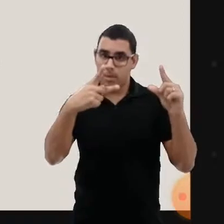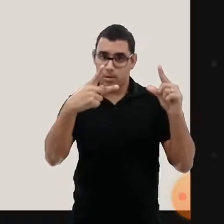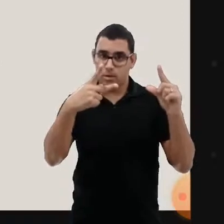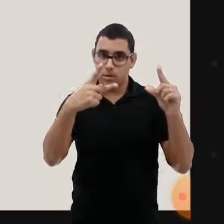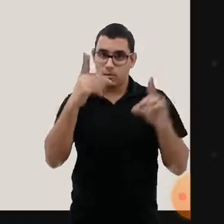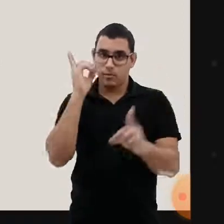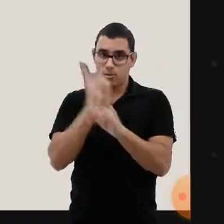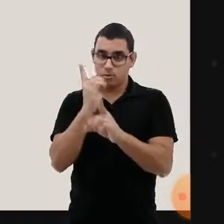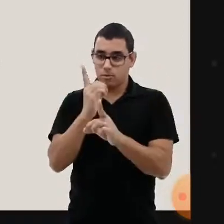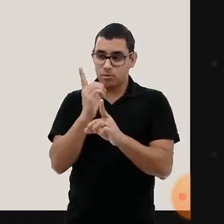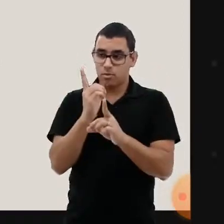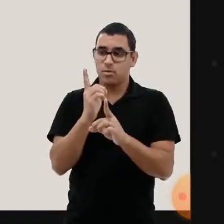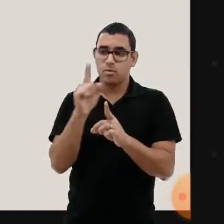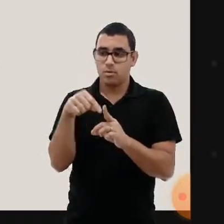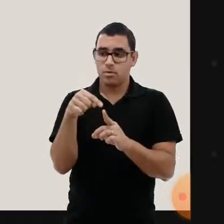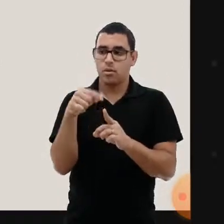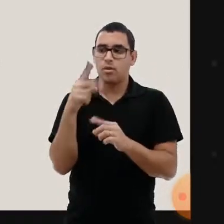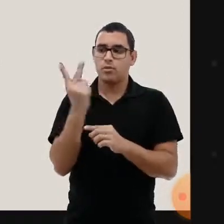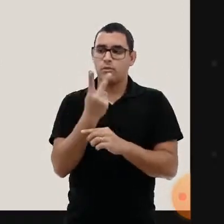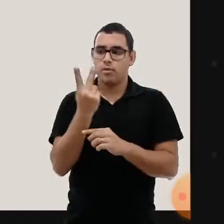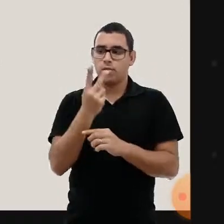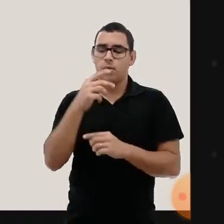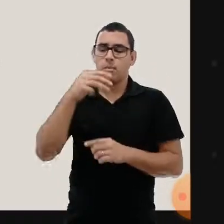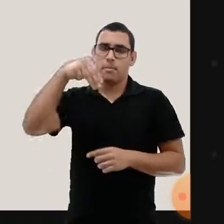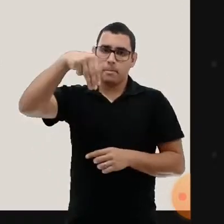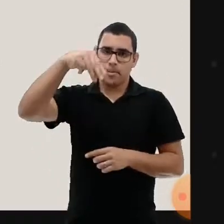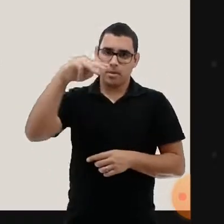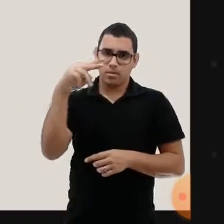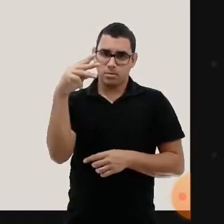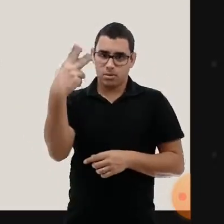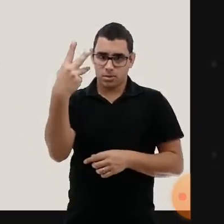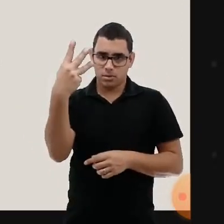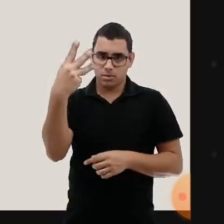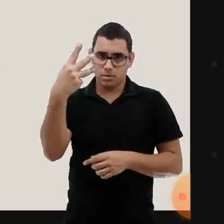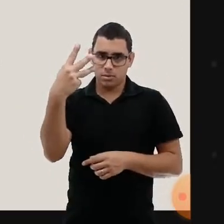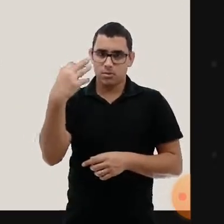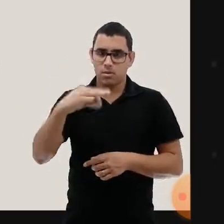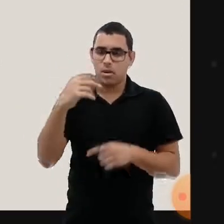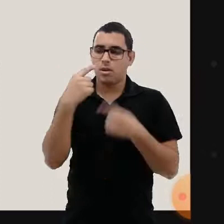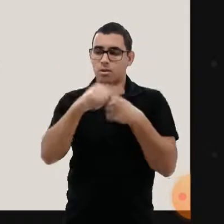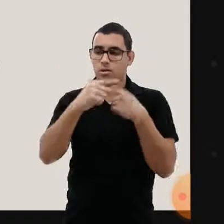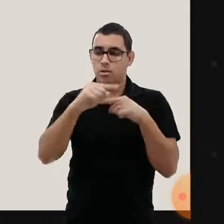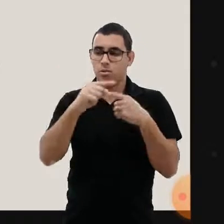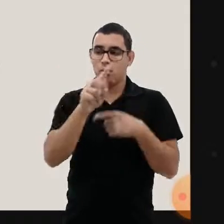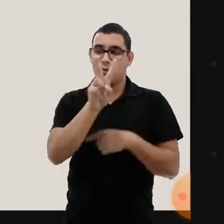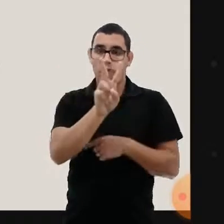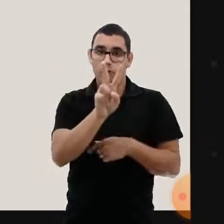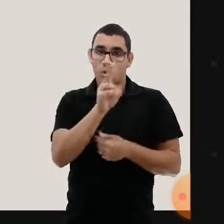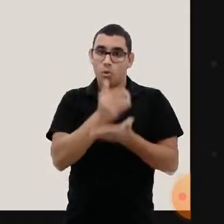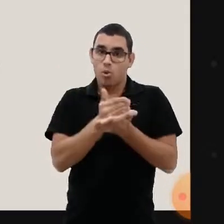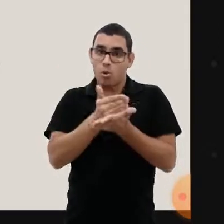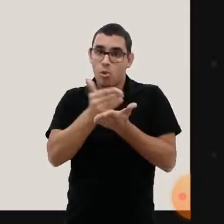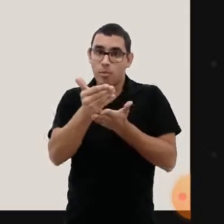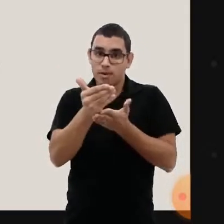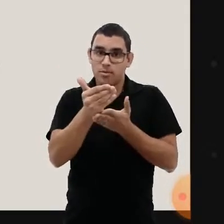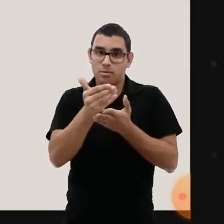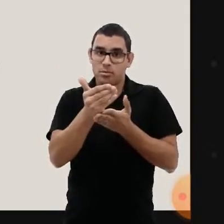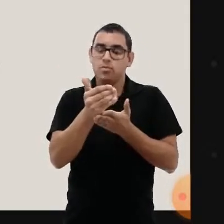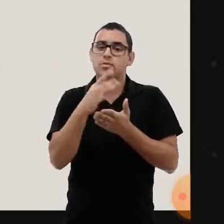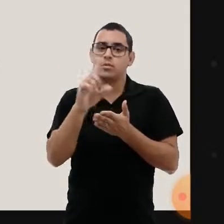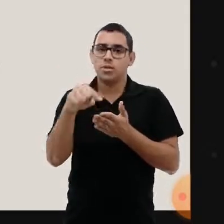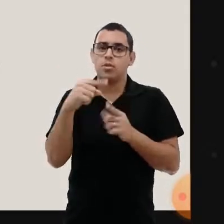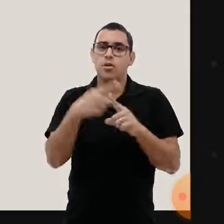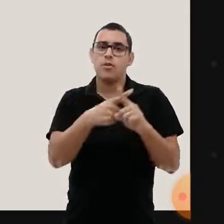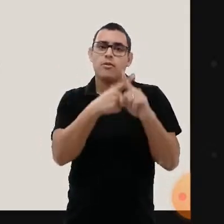variação volumétrica aparente, que aí é dada em metros cúbicos, vai ser igual ao volume inicial do líquido,